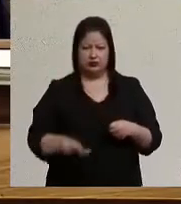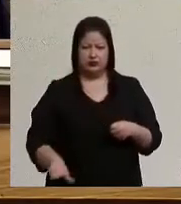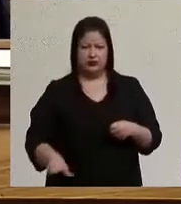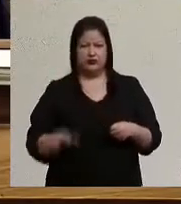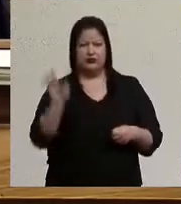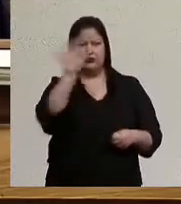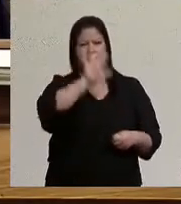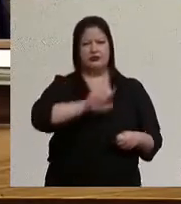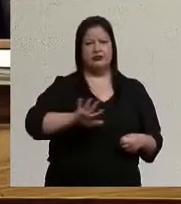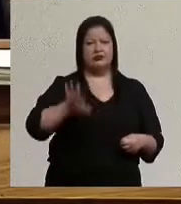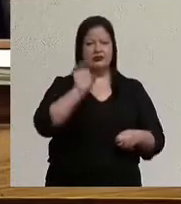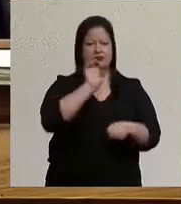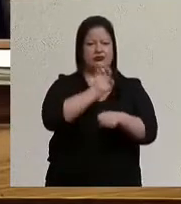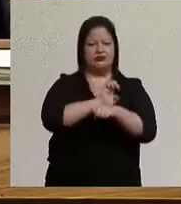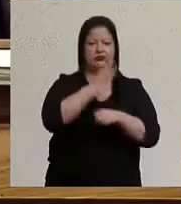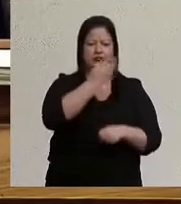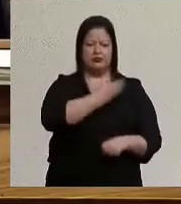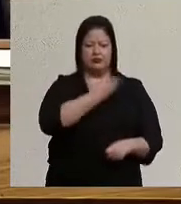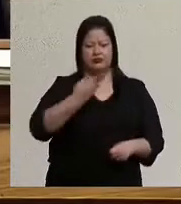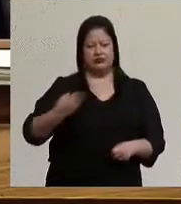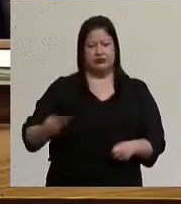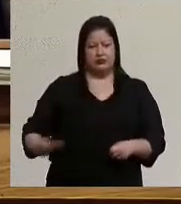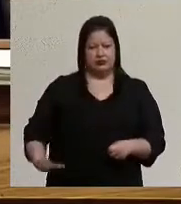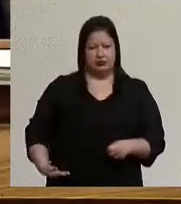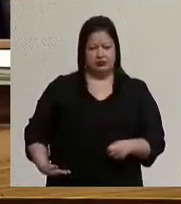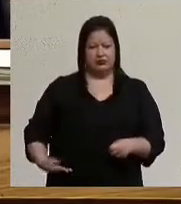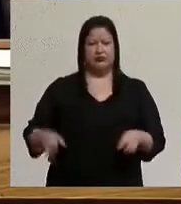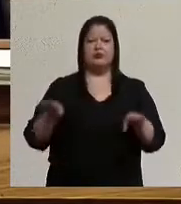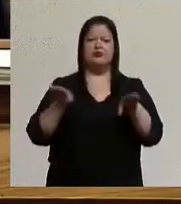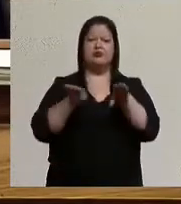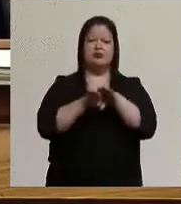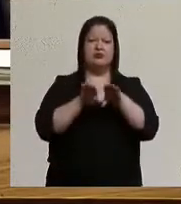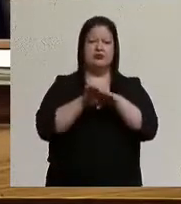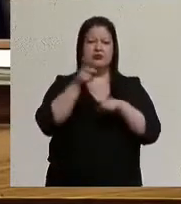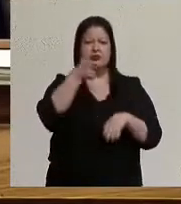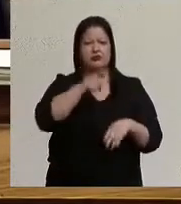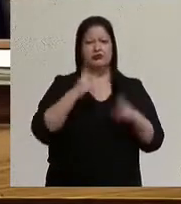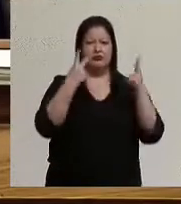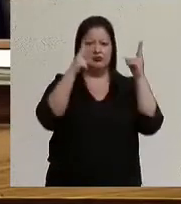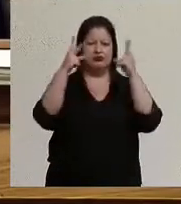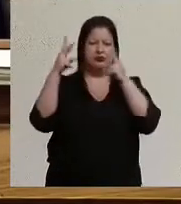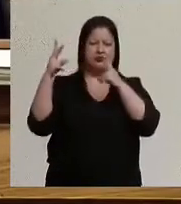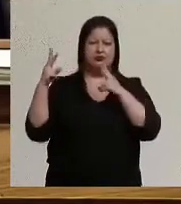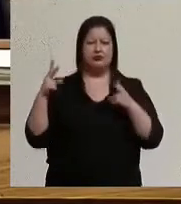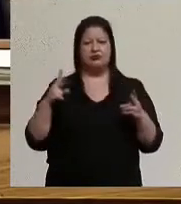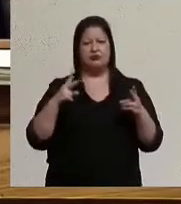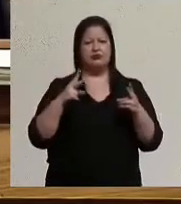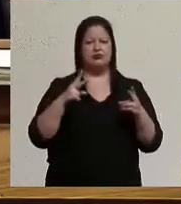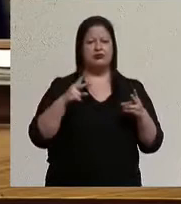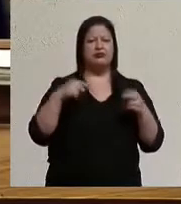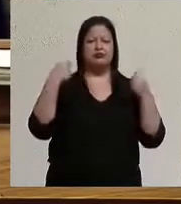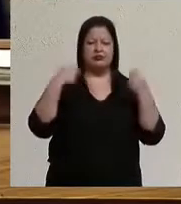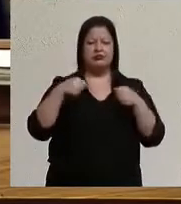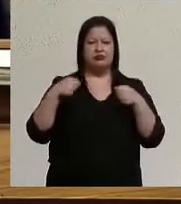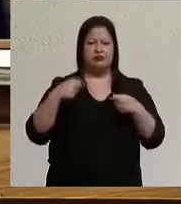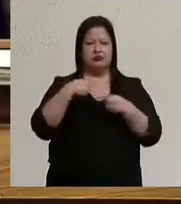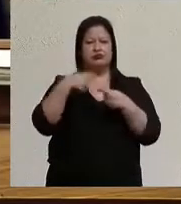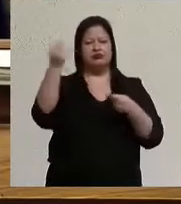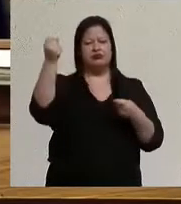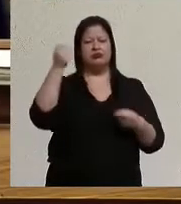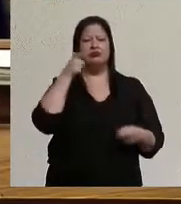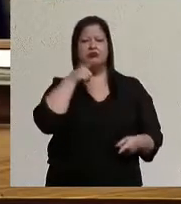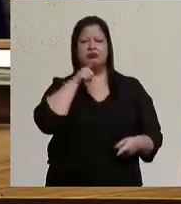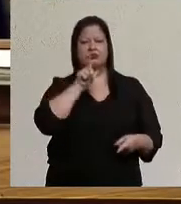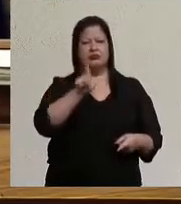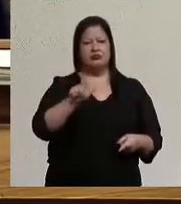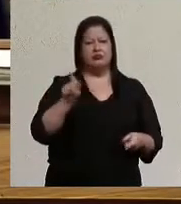Federal Estadual Governador para Governador que vem sair quem merecer nunca esconde